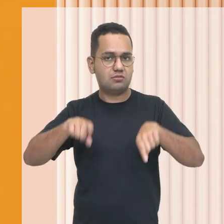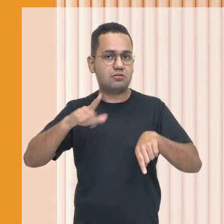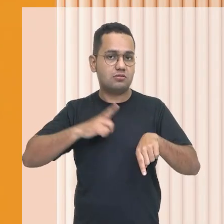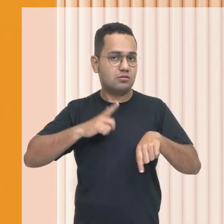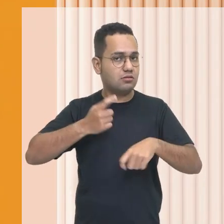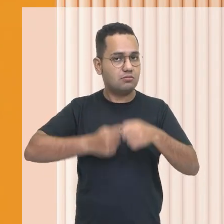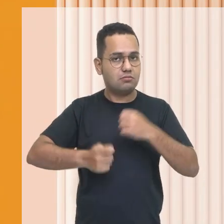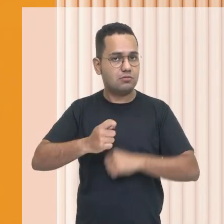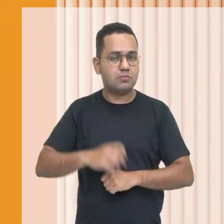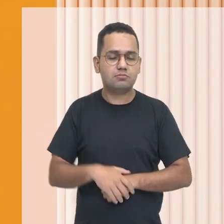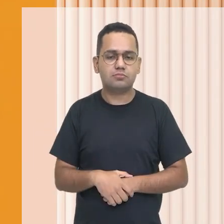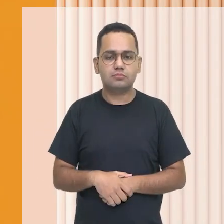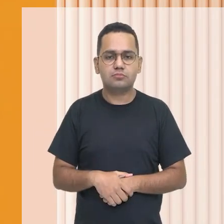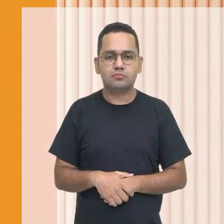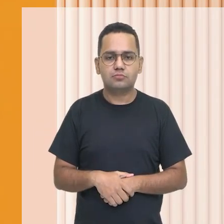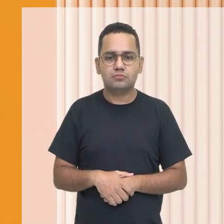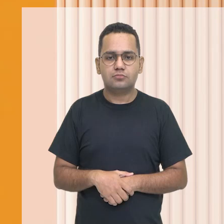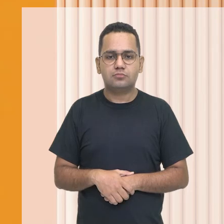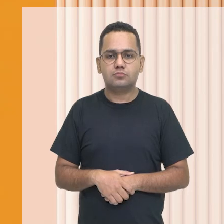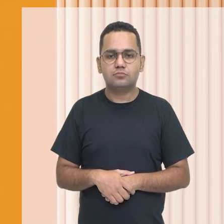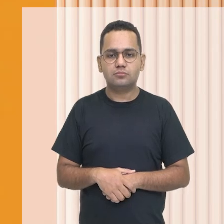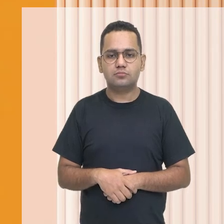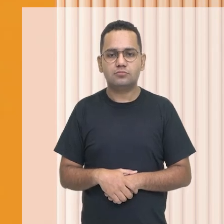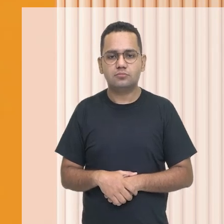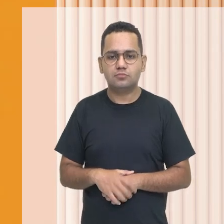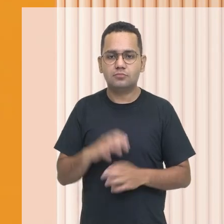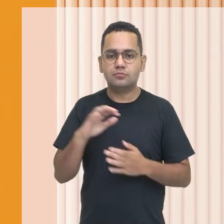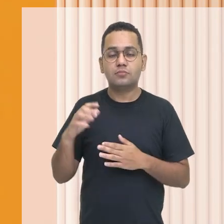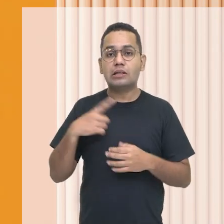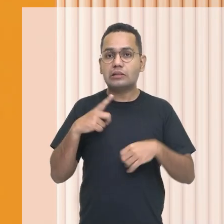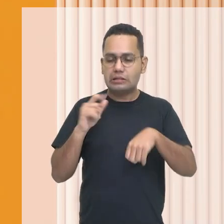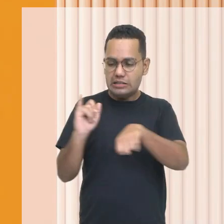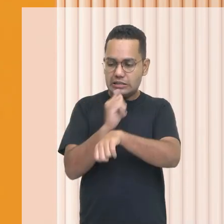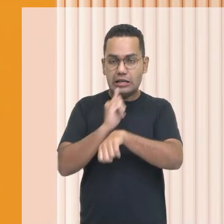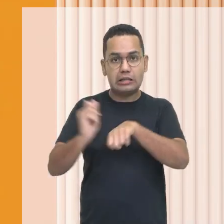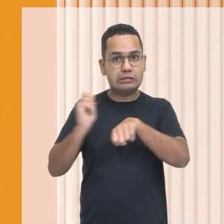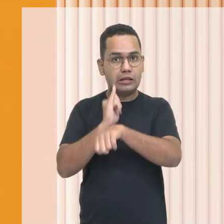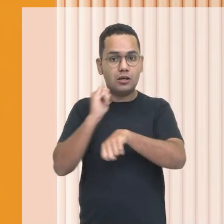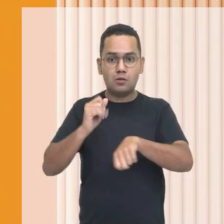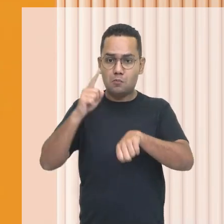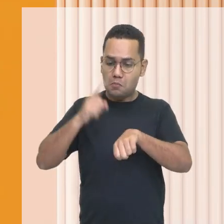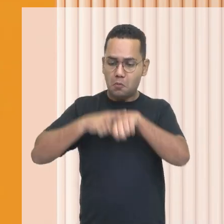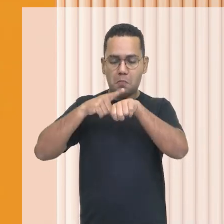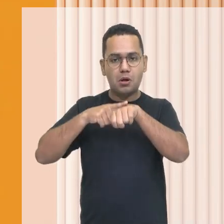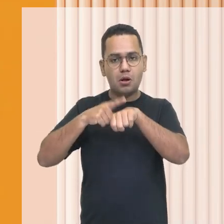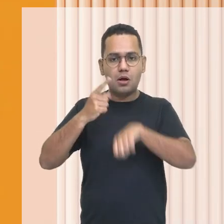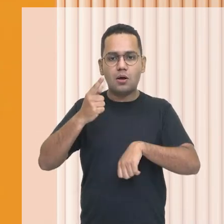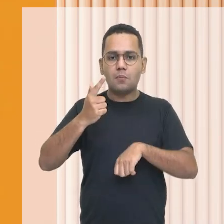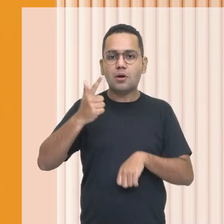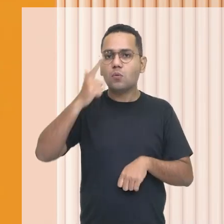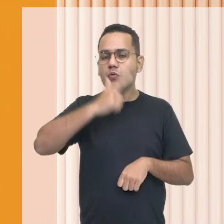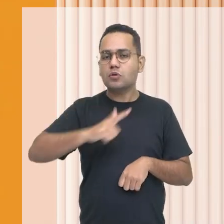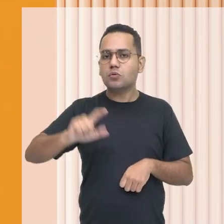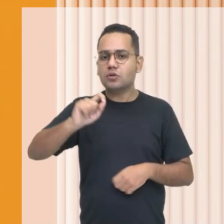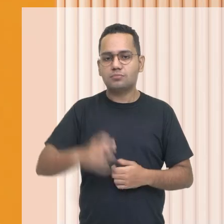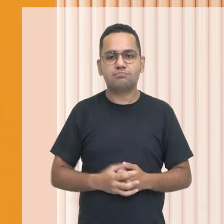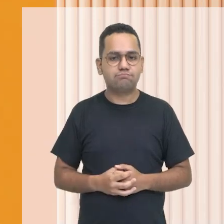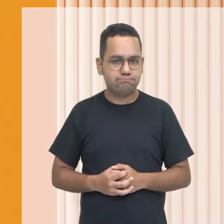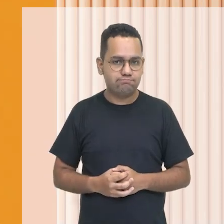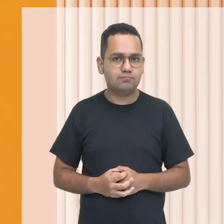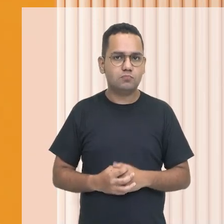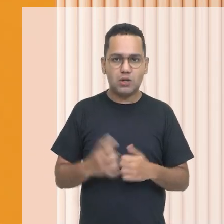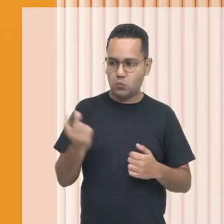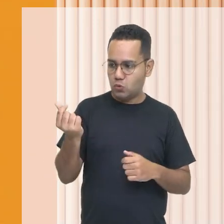porque você tem medidas quase que desesperadas de resgatar o quê?